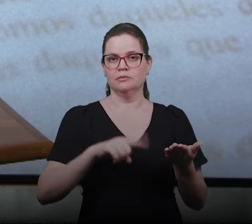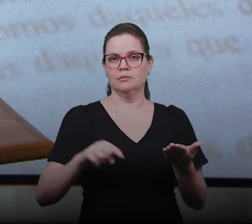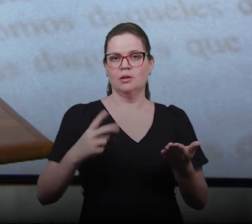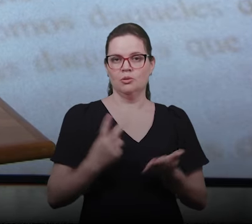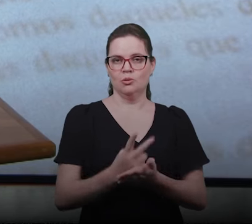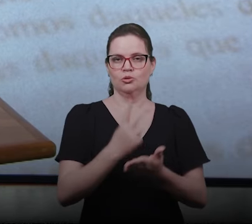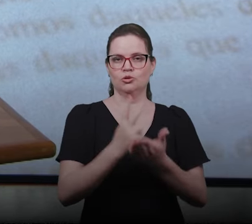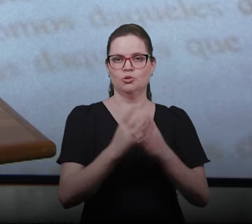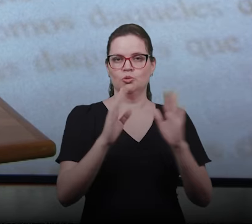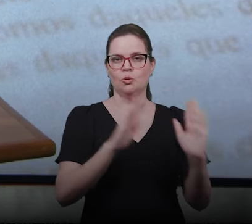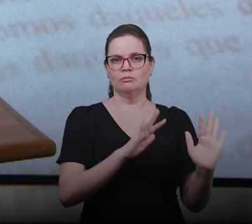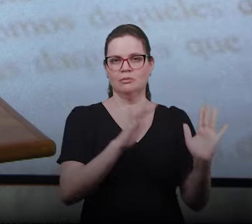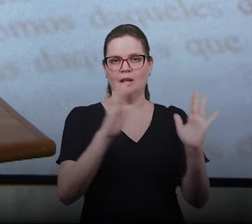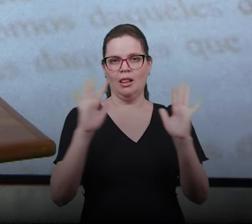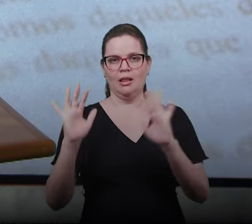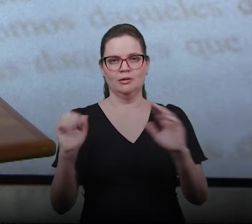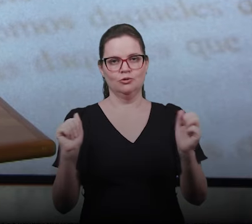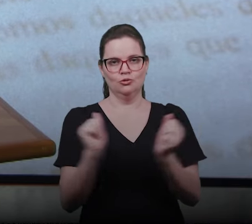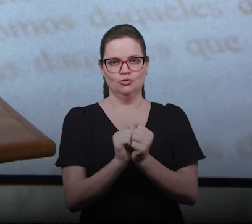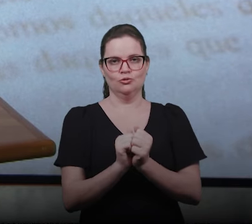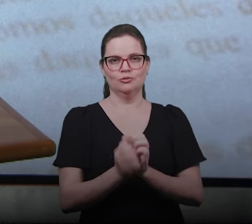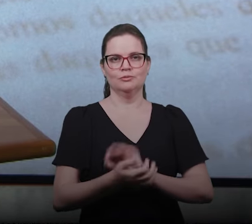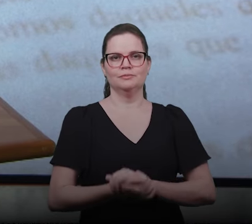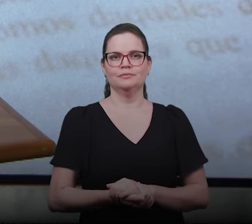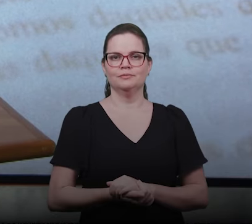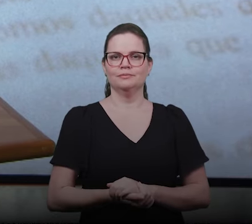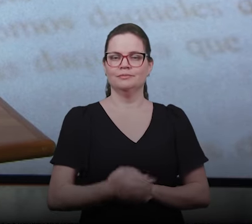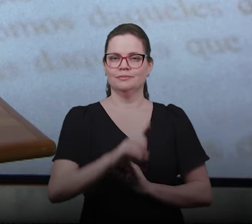seguir conosco nesta jornada.